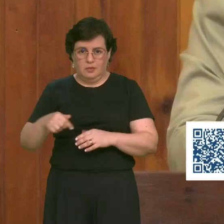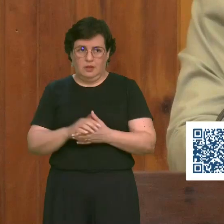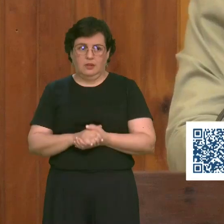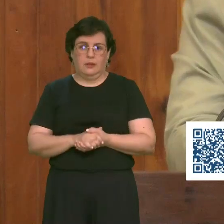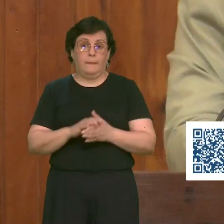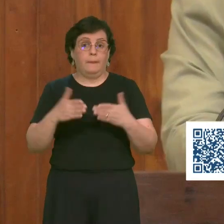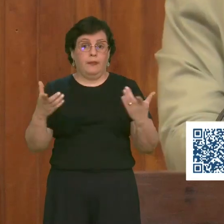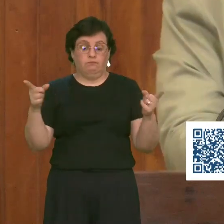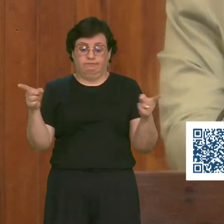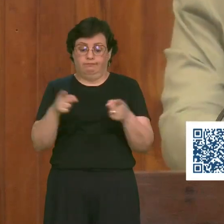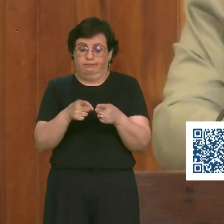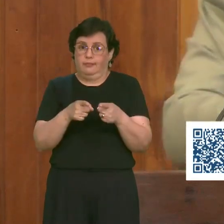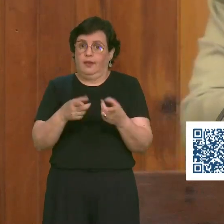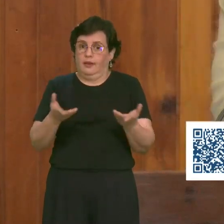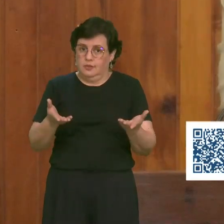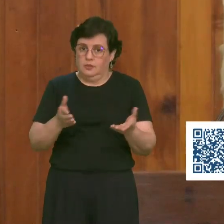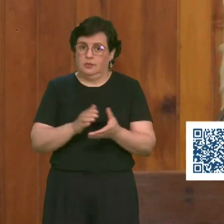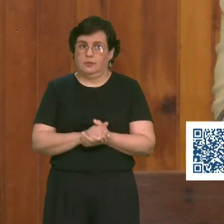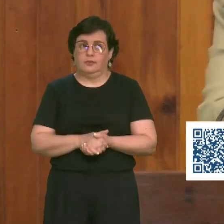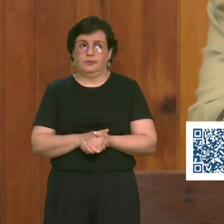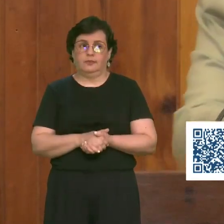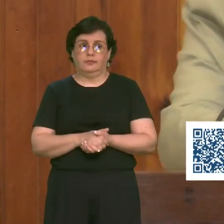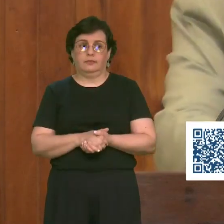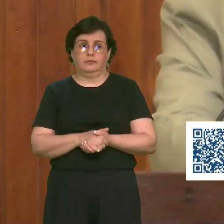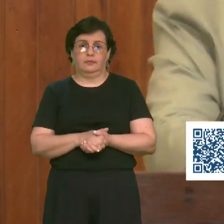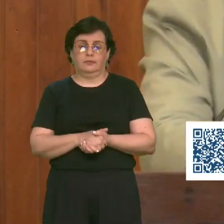isso aqui em resumo o vereador